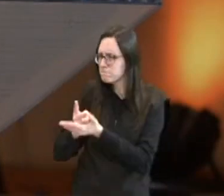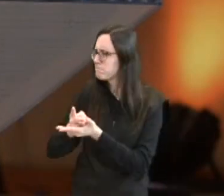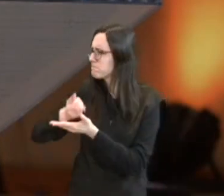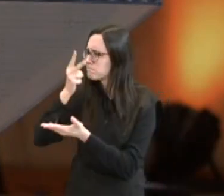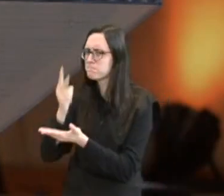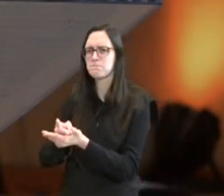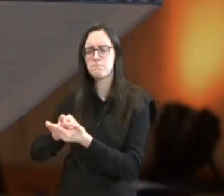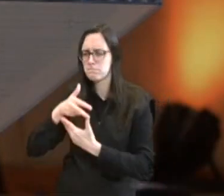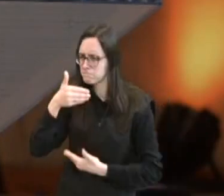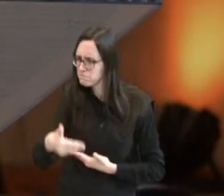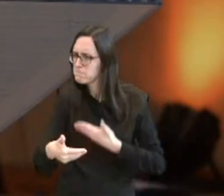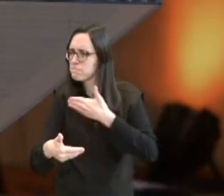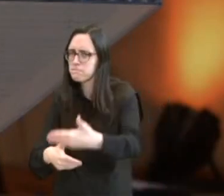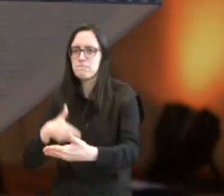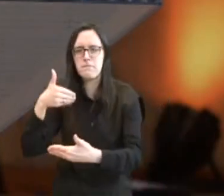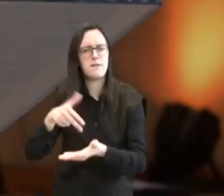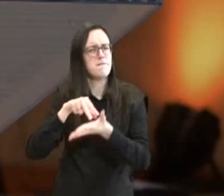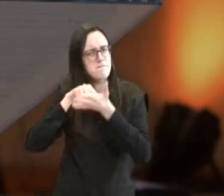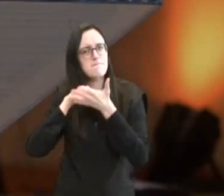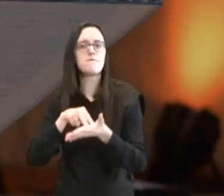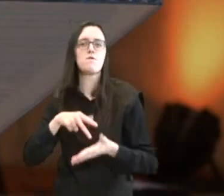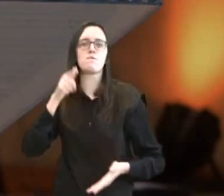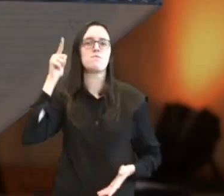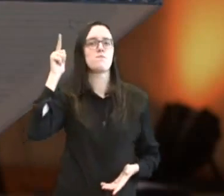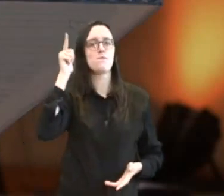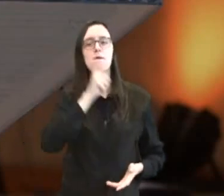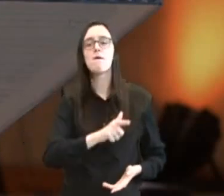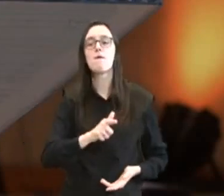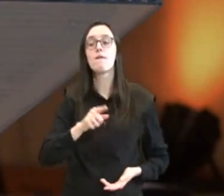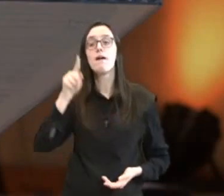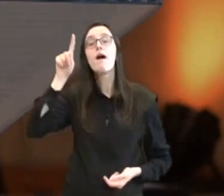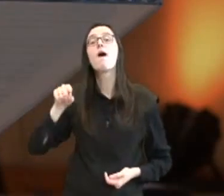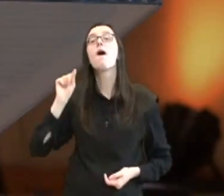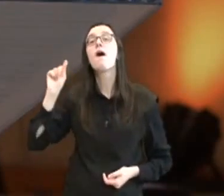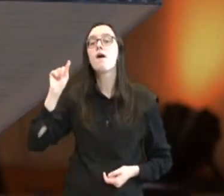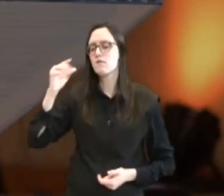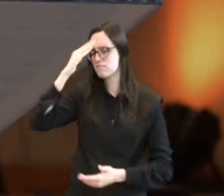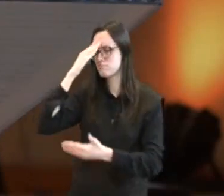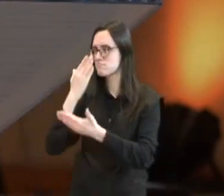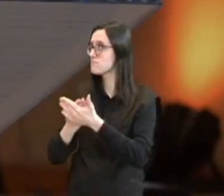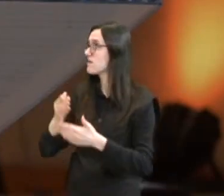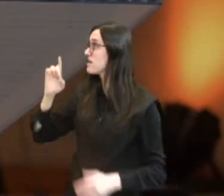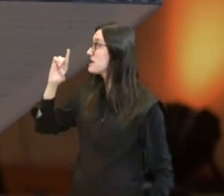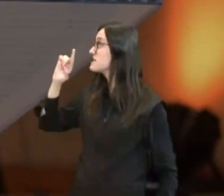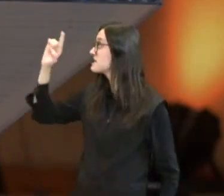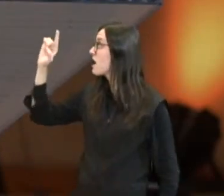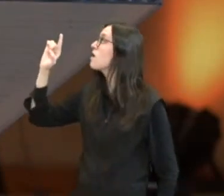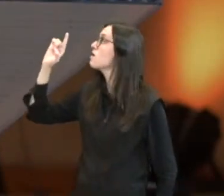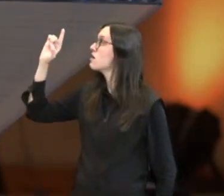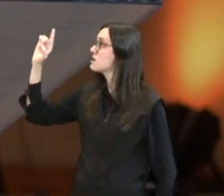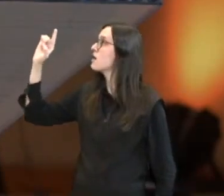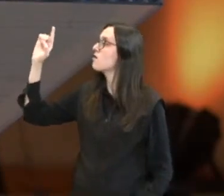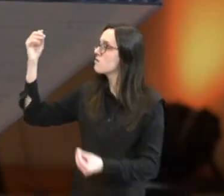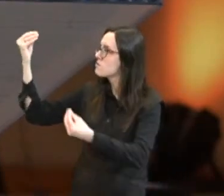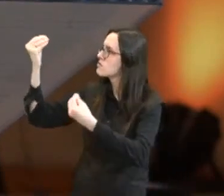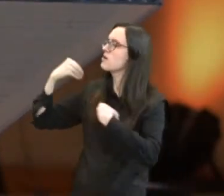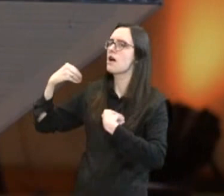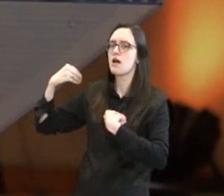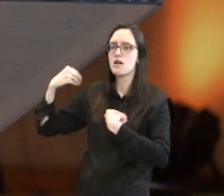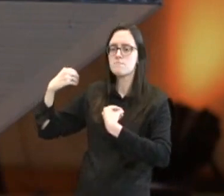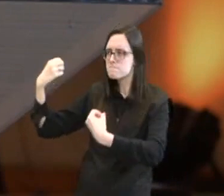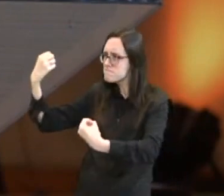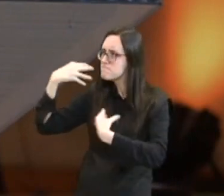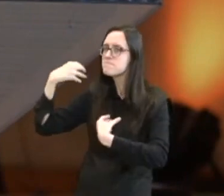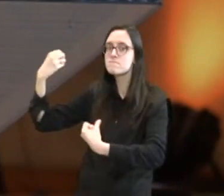eles continuavam firmes naquilo que eles tinham crido e que o Senhor tinha deixado como ensinamento para